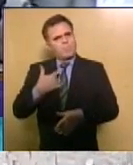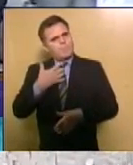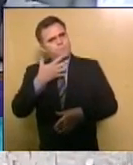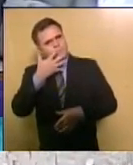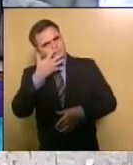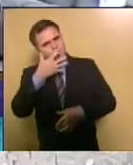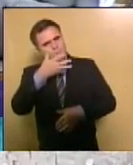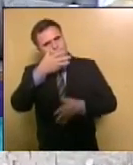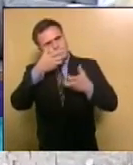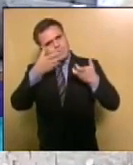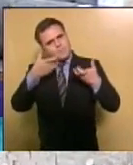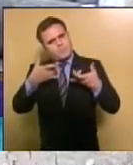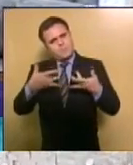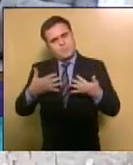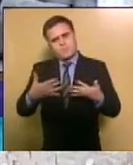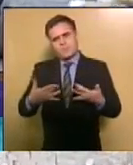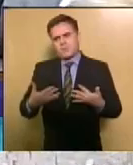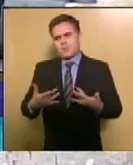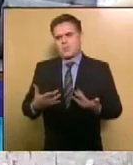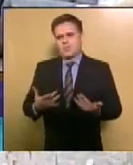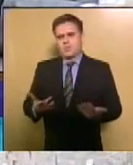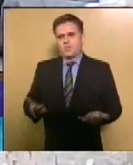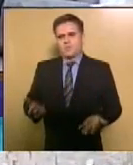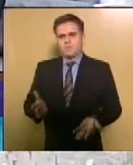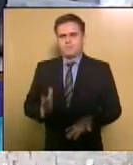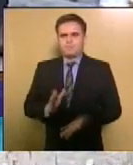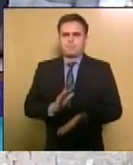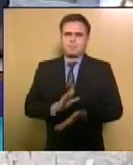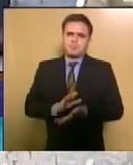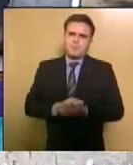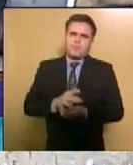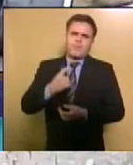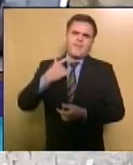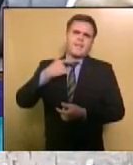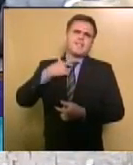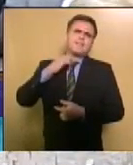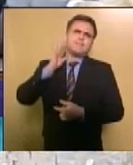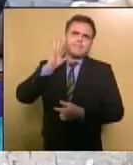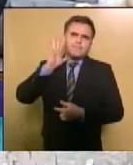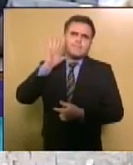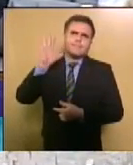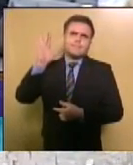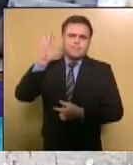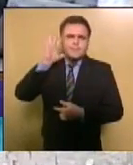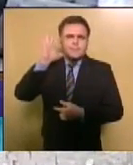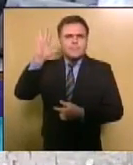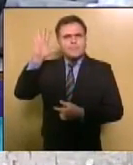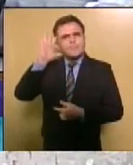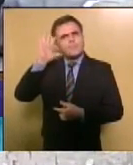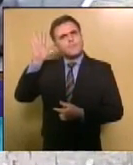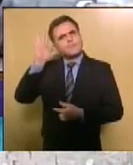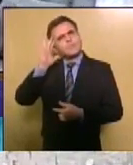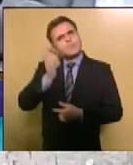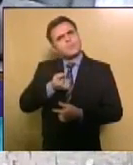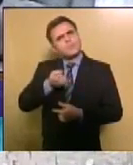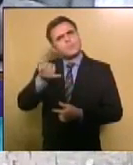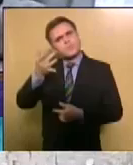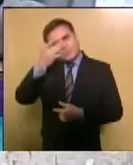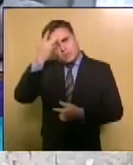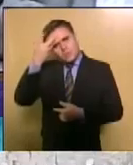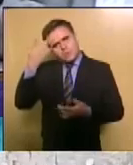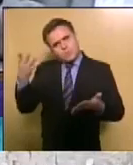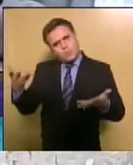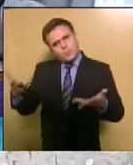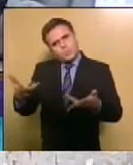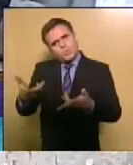a exposi E imaginei tem muitas pessoas Preparadas